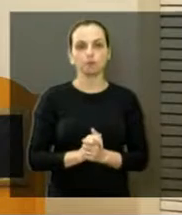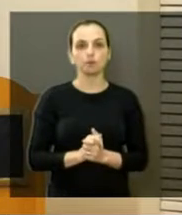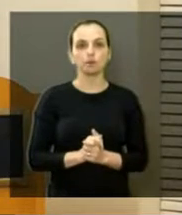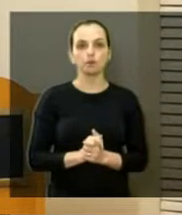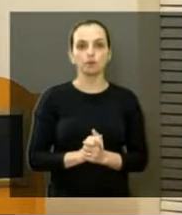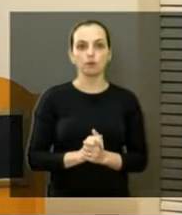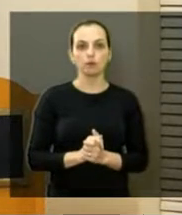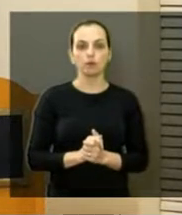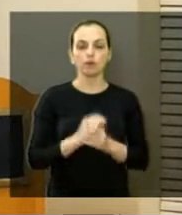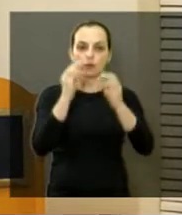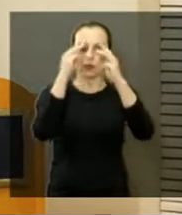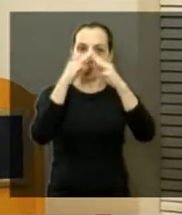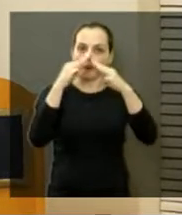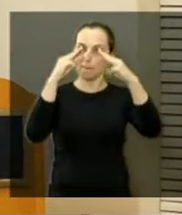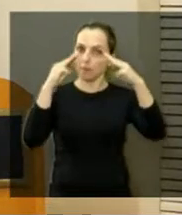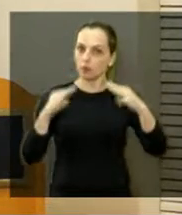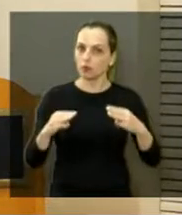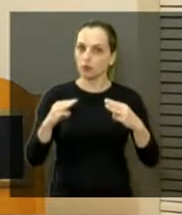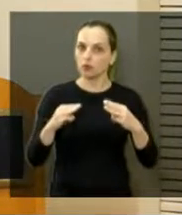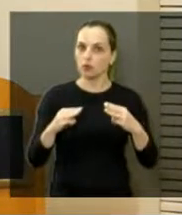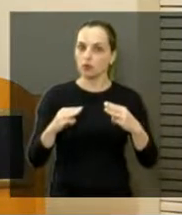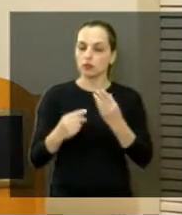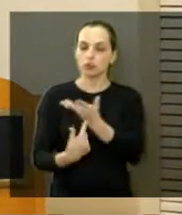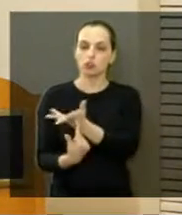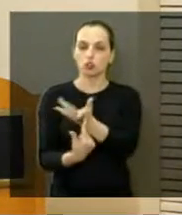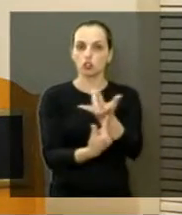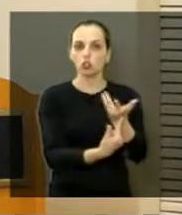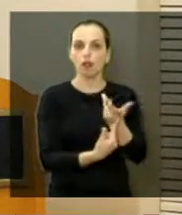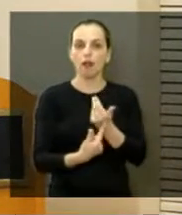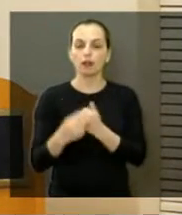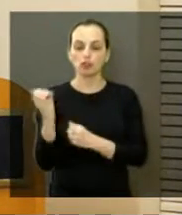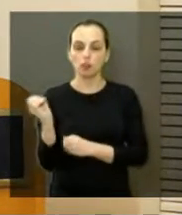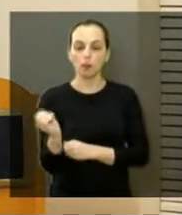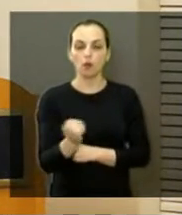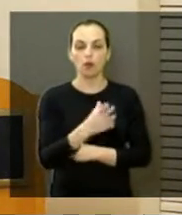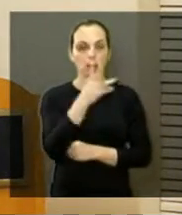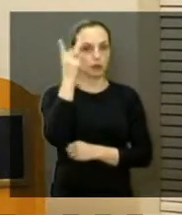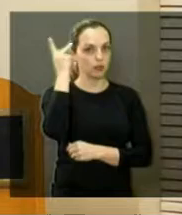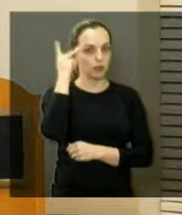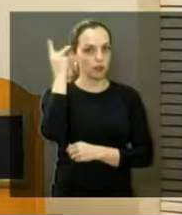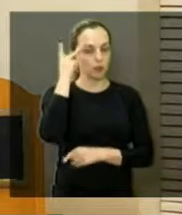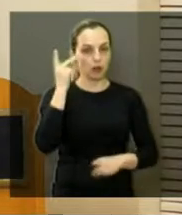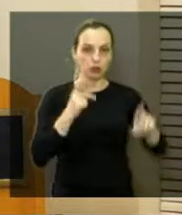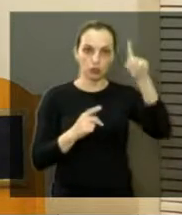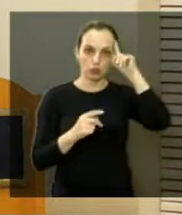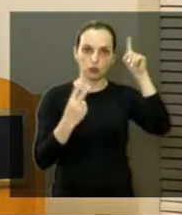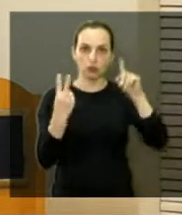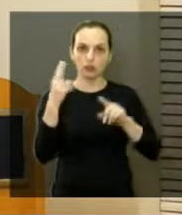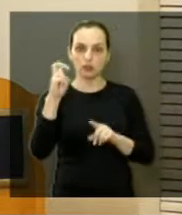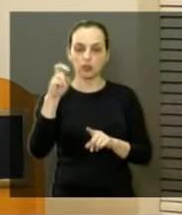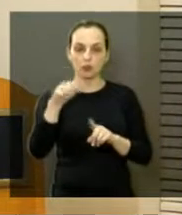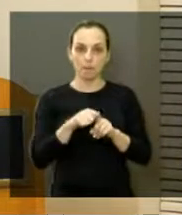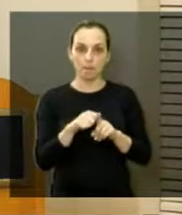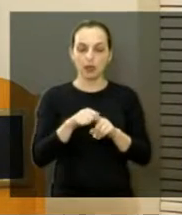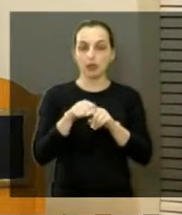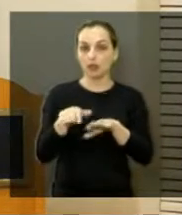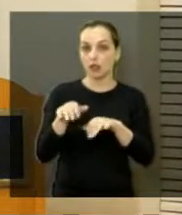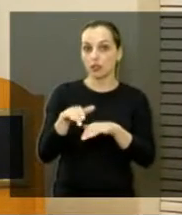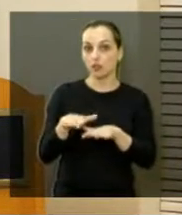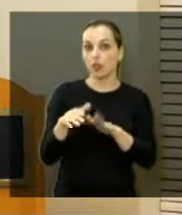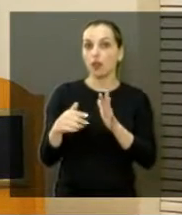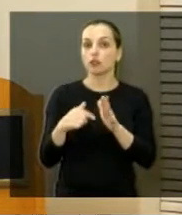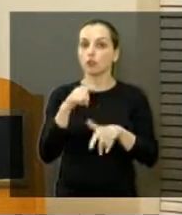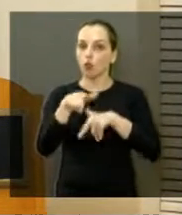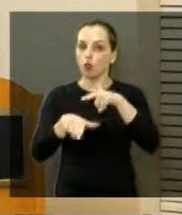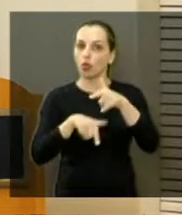Então, o Museu de Arte Moderna de São Paulo, na última terça-feira passada, dia 25 passado, né, fez um trabalho de arte que não é